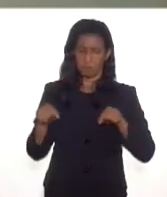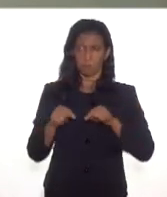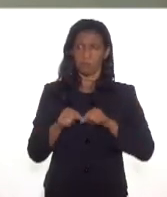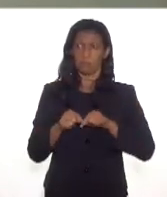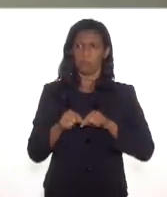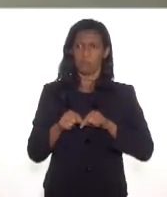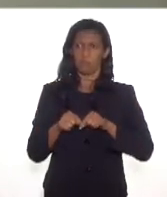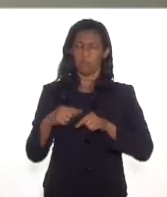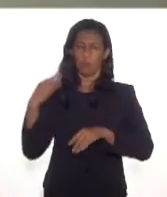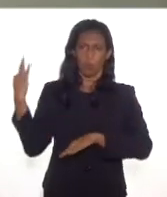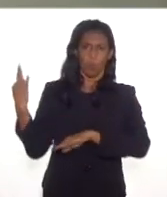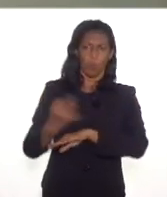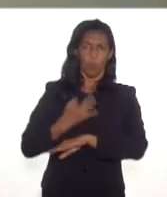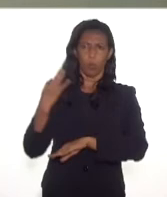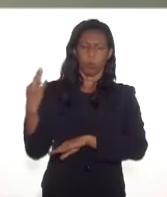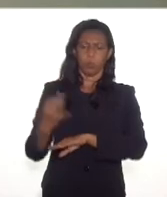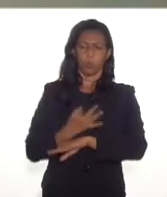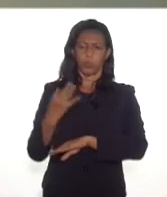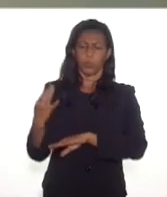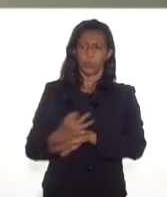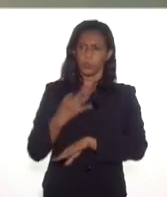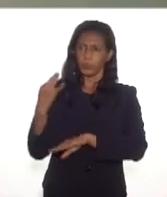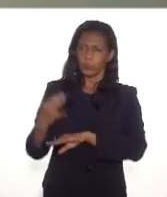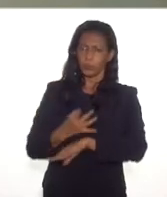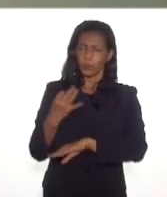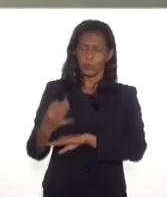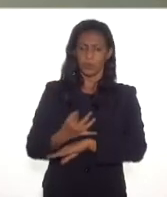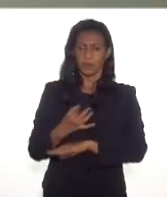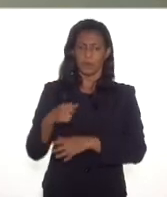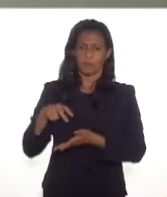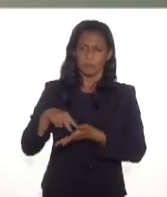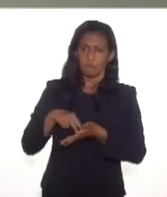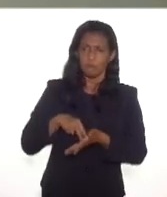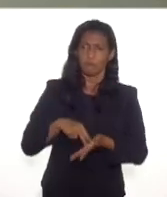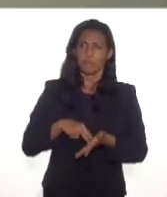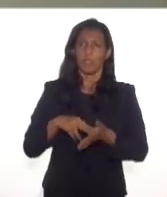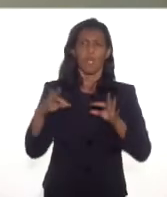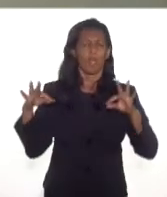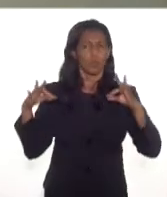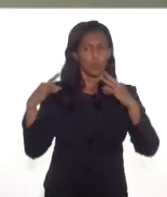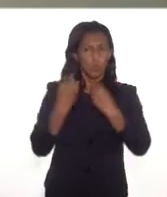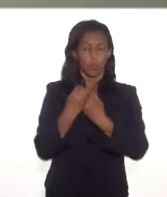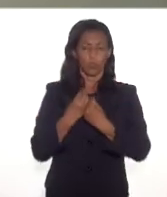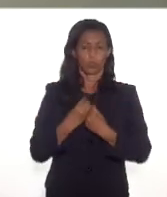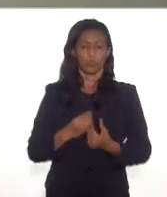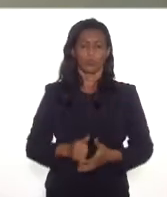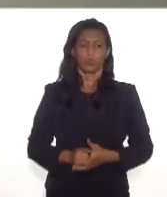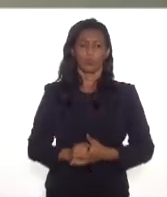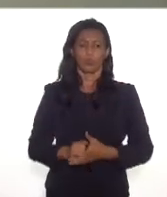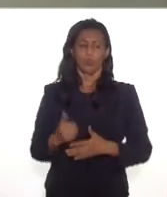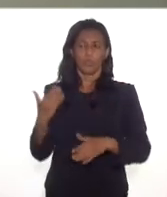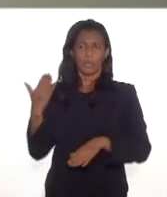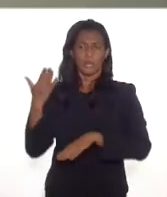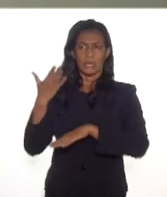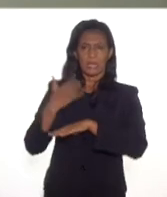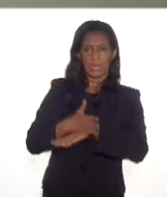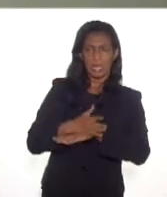ou resistir, nem prevalecer, é resistir, né? A todos aqueles que entra